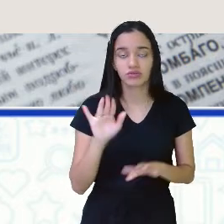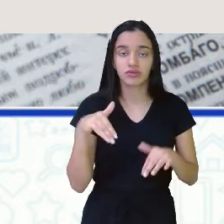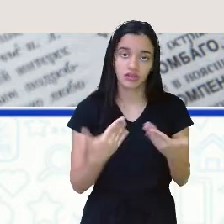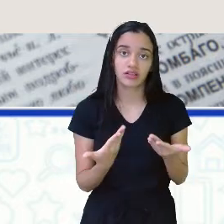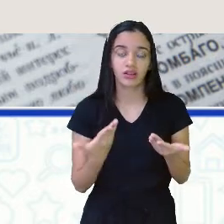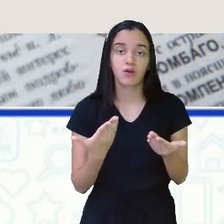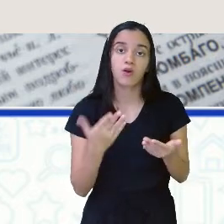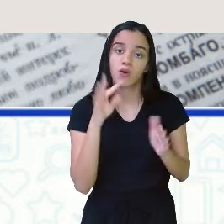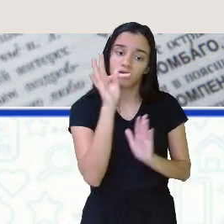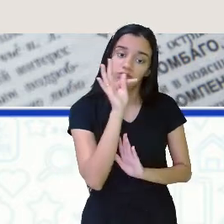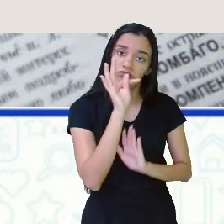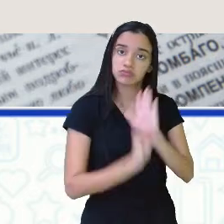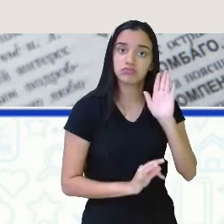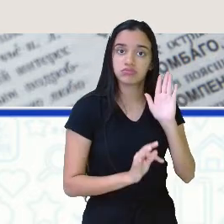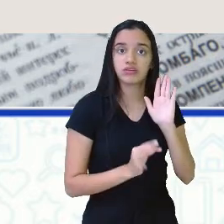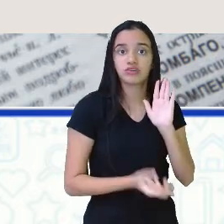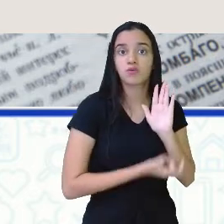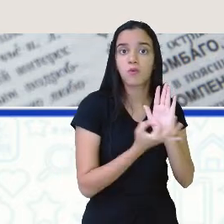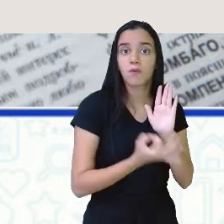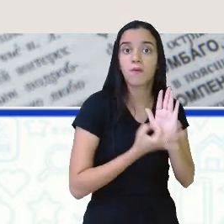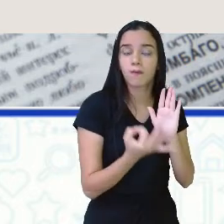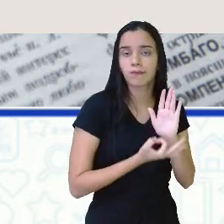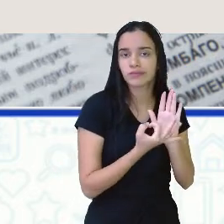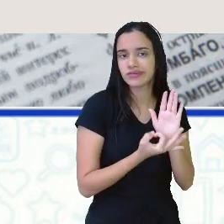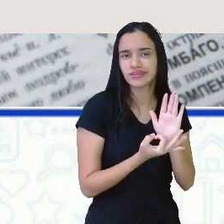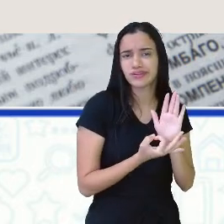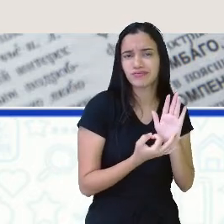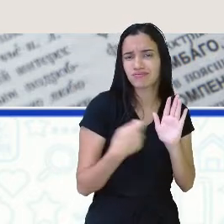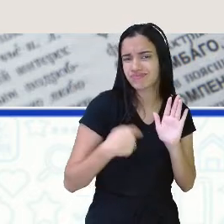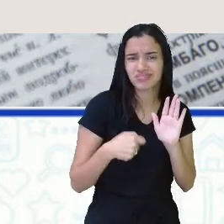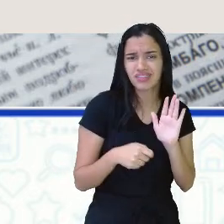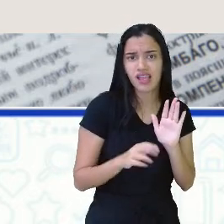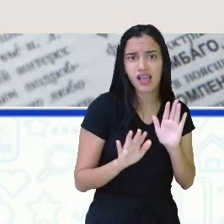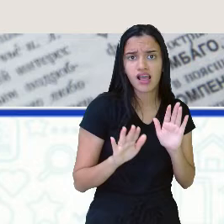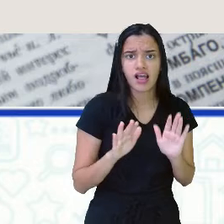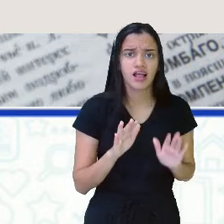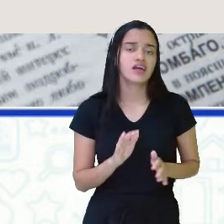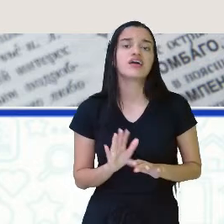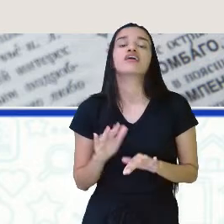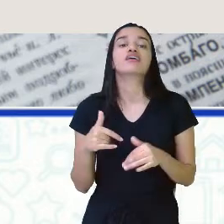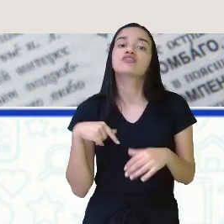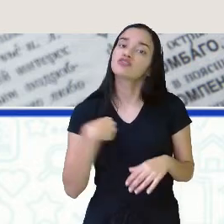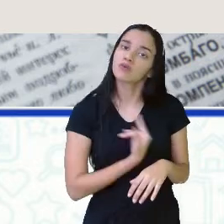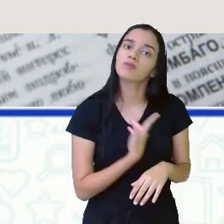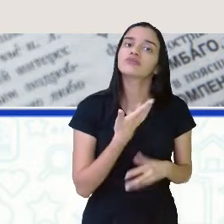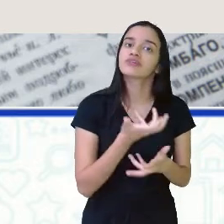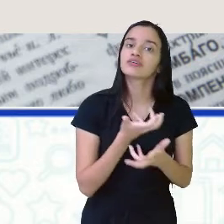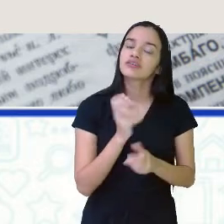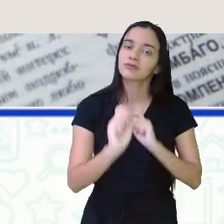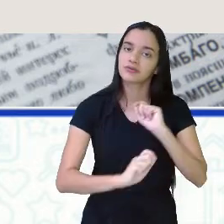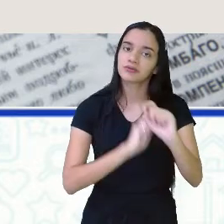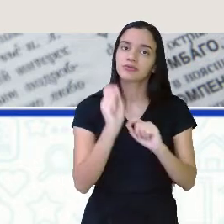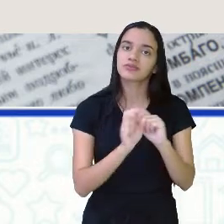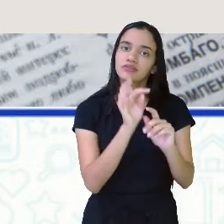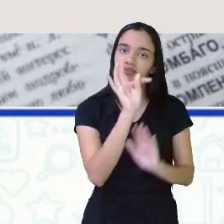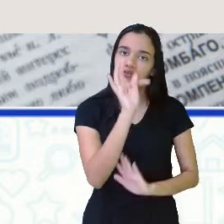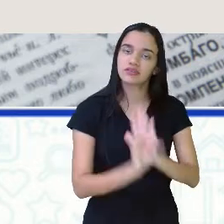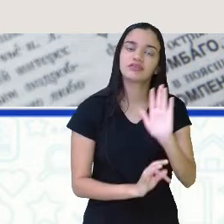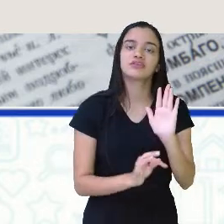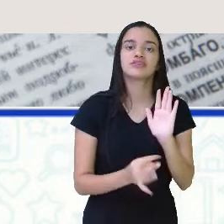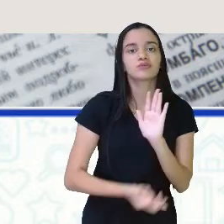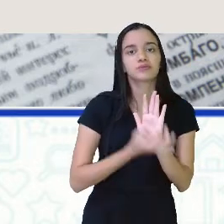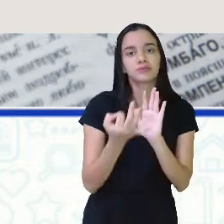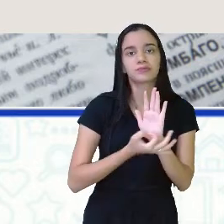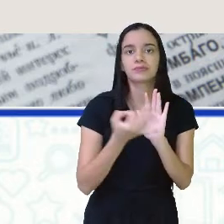torna o seu texto e a sua opinião imprecisa. E não é isso que a gente quer, né? A gente quer que o nosso texto de